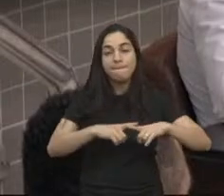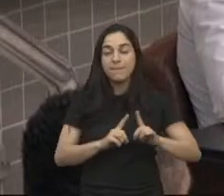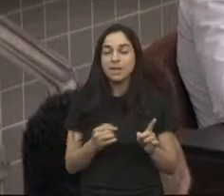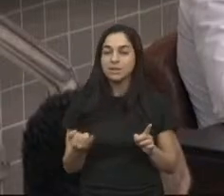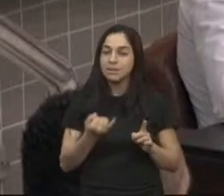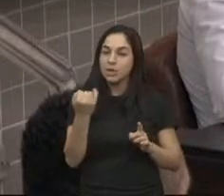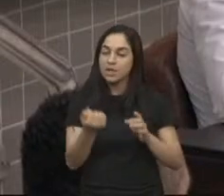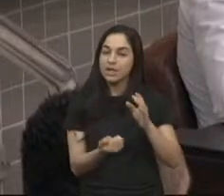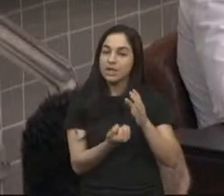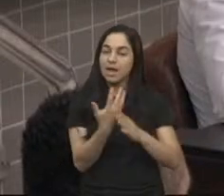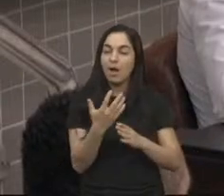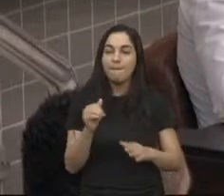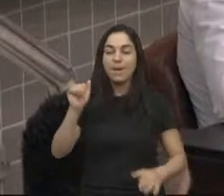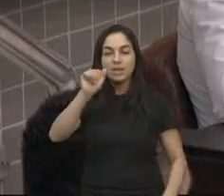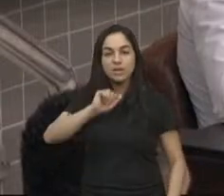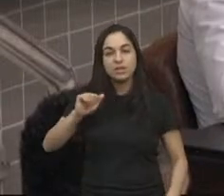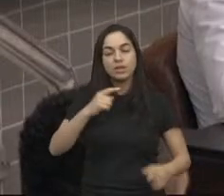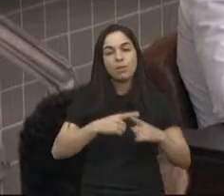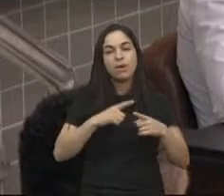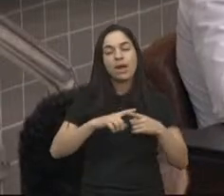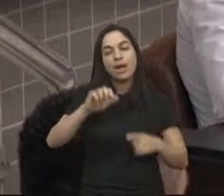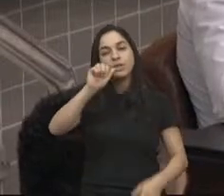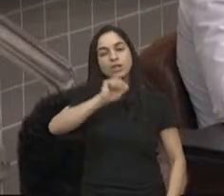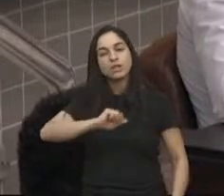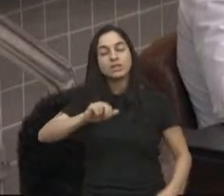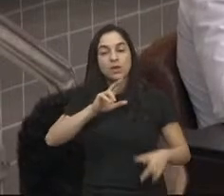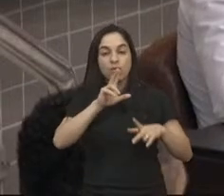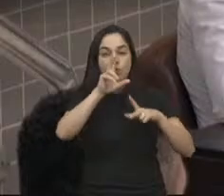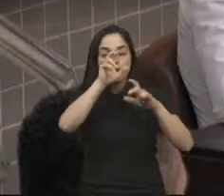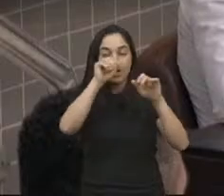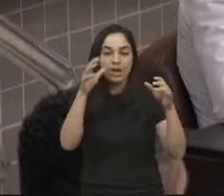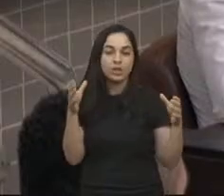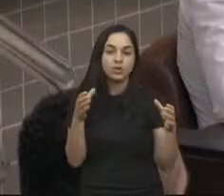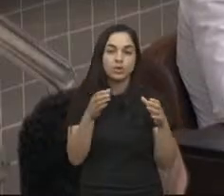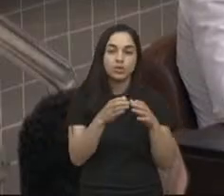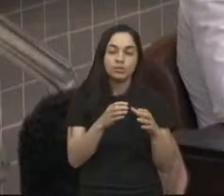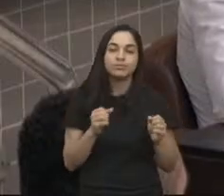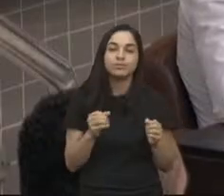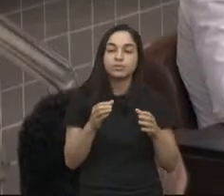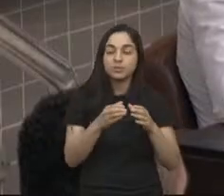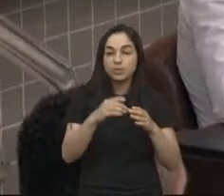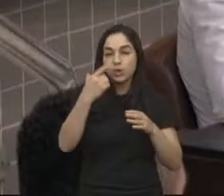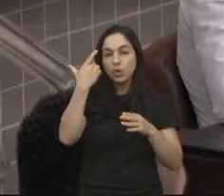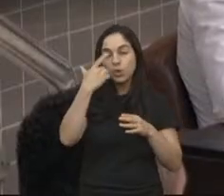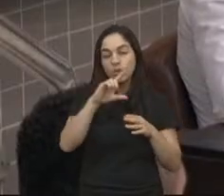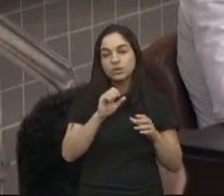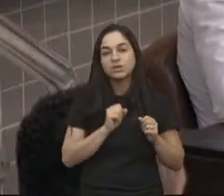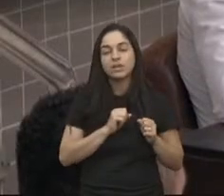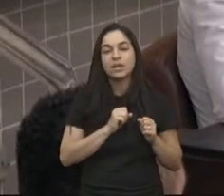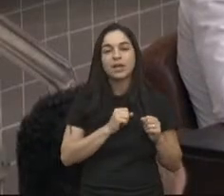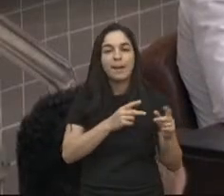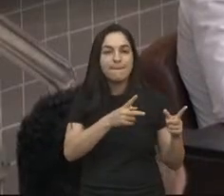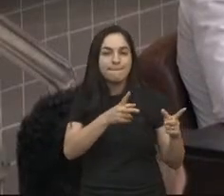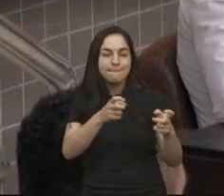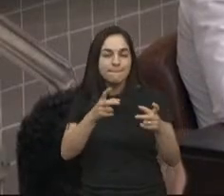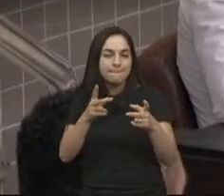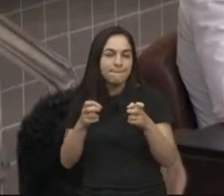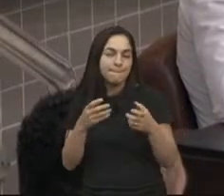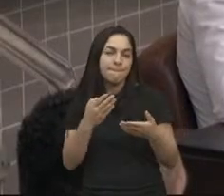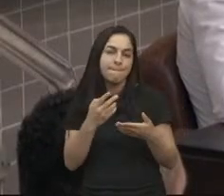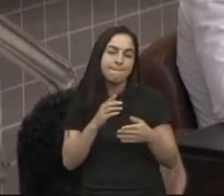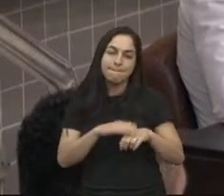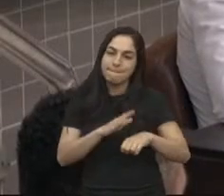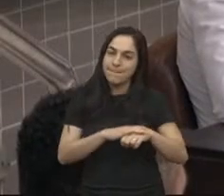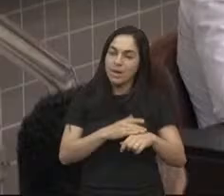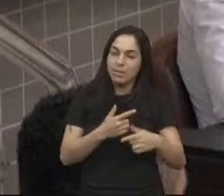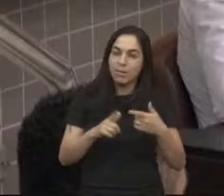associação, porque a associação fortalece sempre o grupo consegue enxergar mais os nortes, e a gente está à